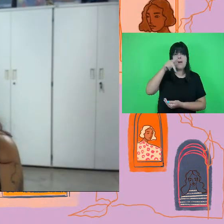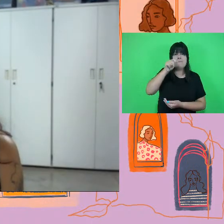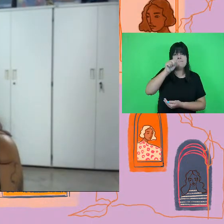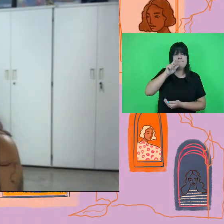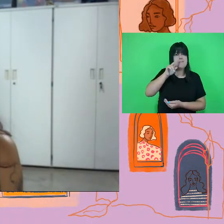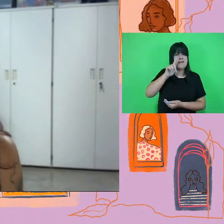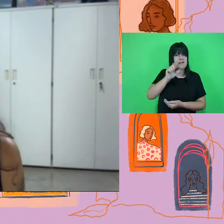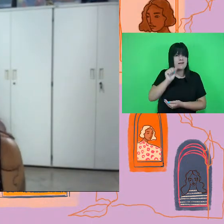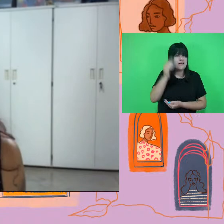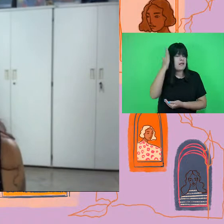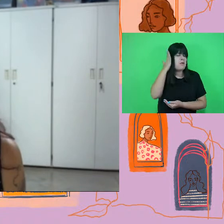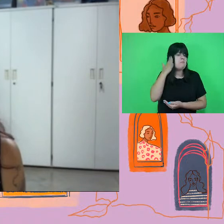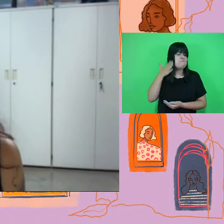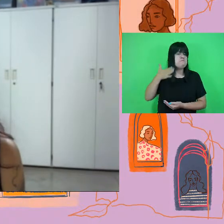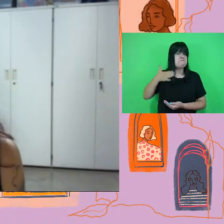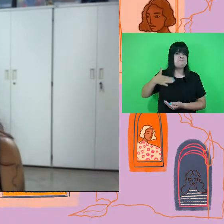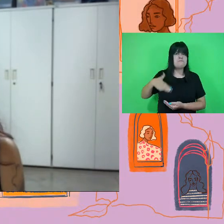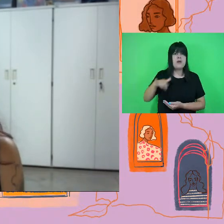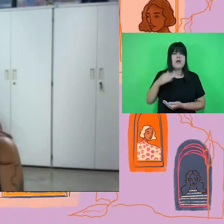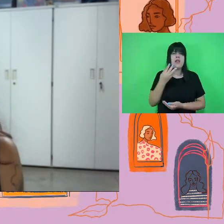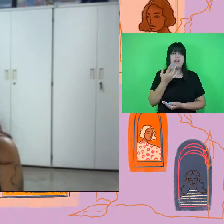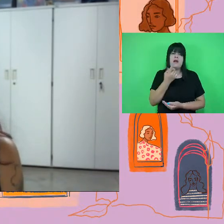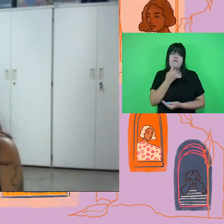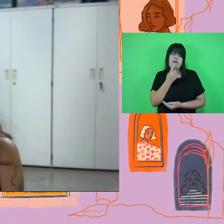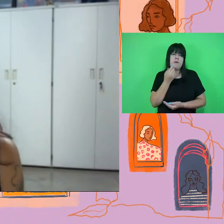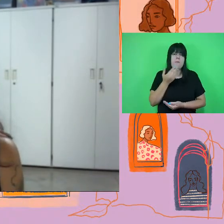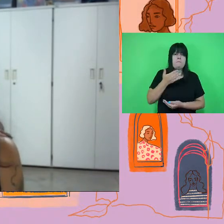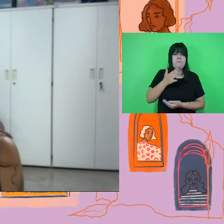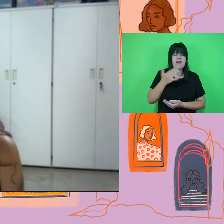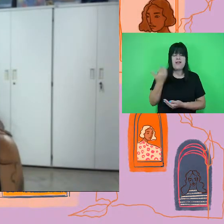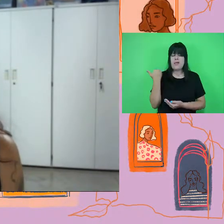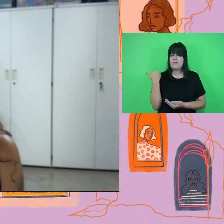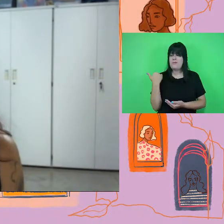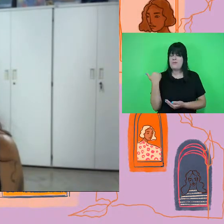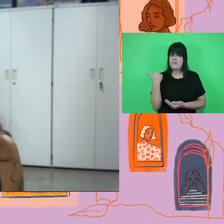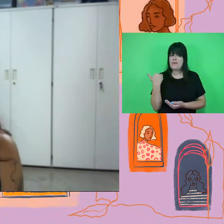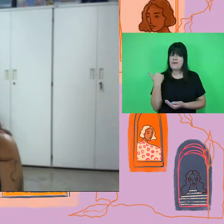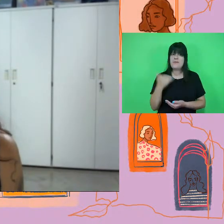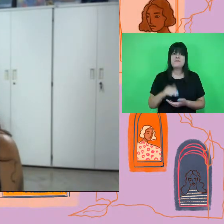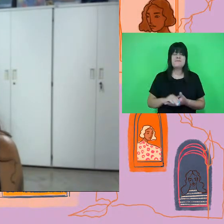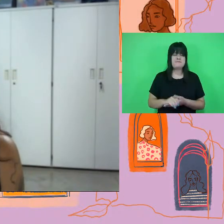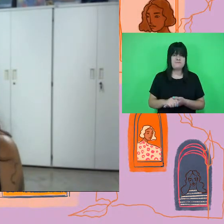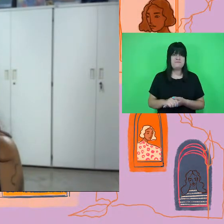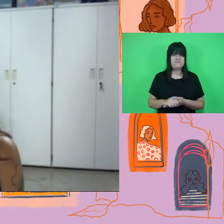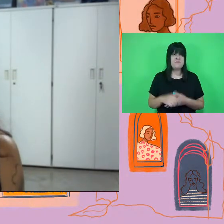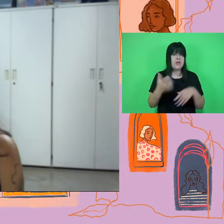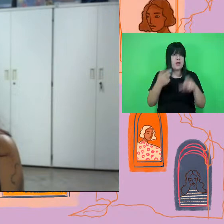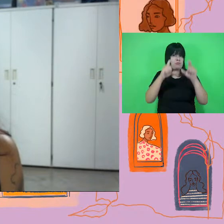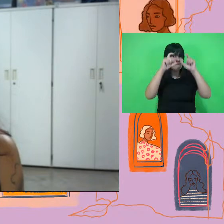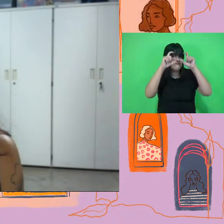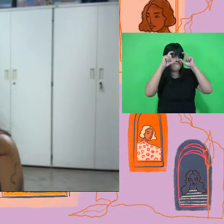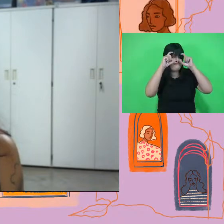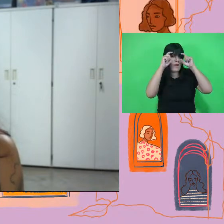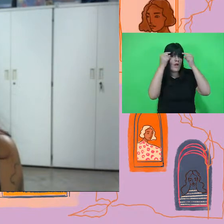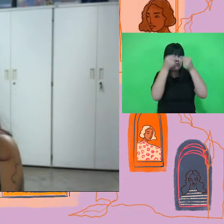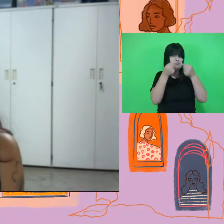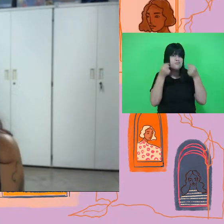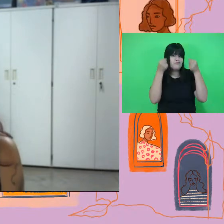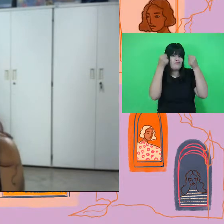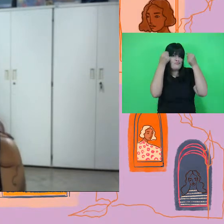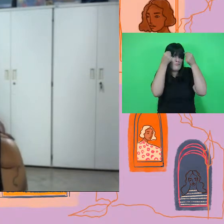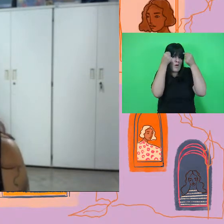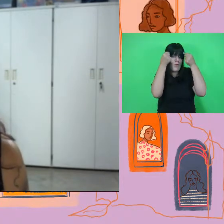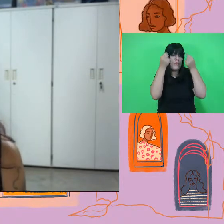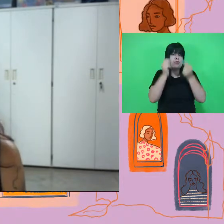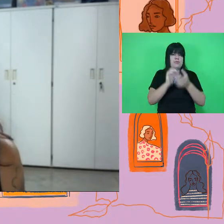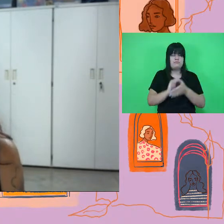cabelos lisos, com tons vermelhos, altura dos ombros. Estou usando óculos redondo, com armação